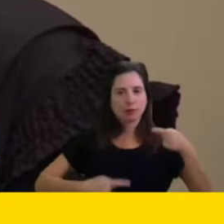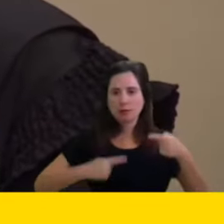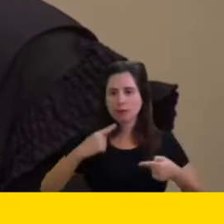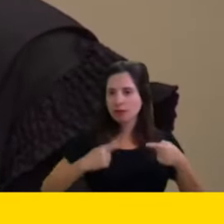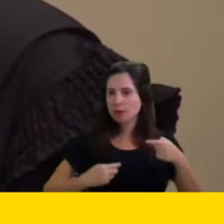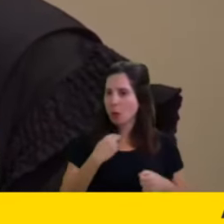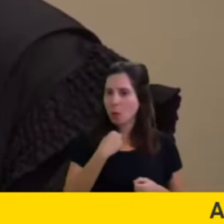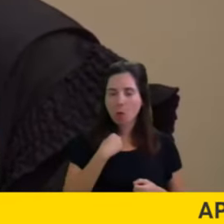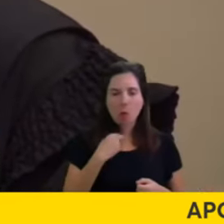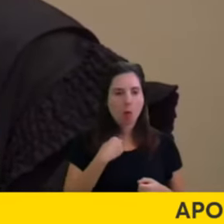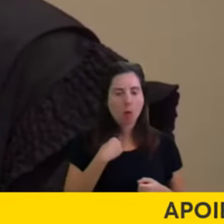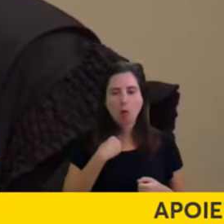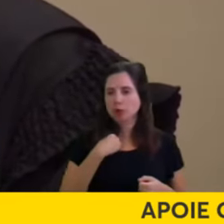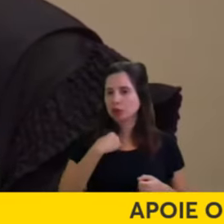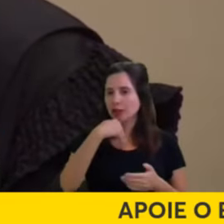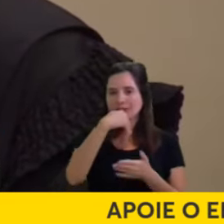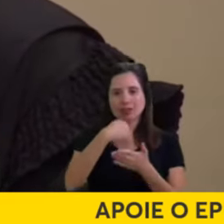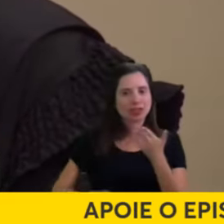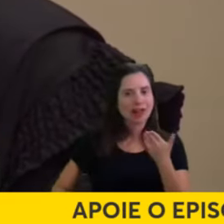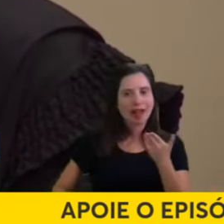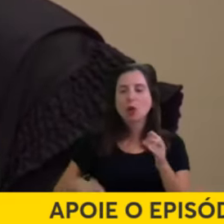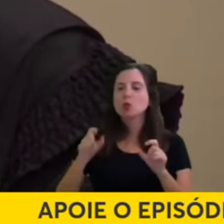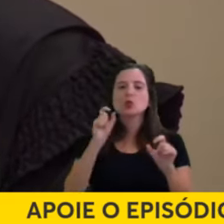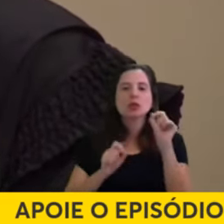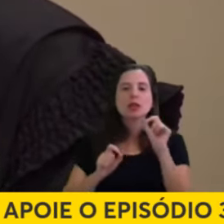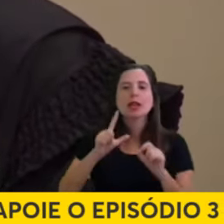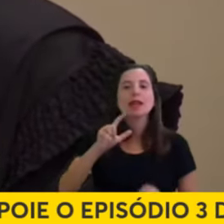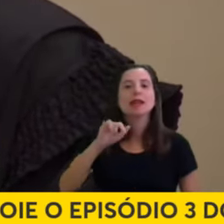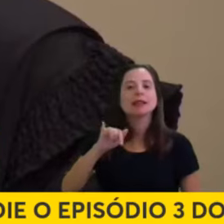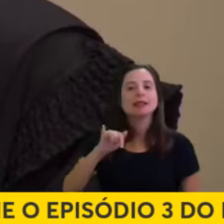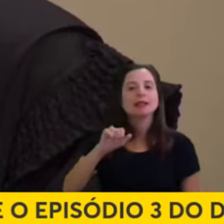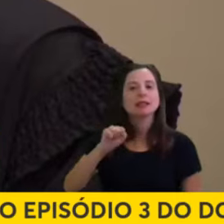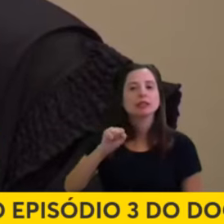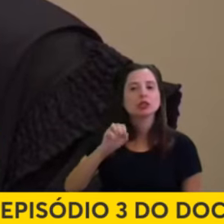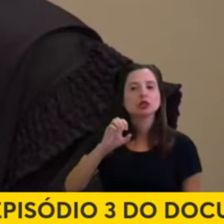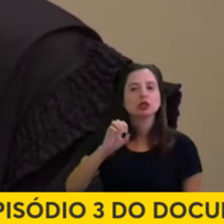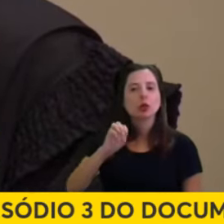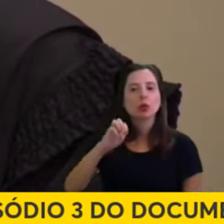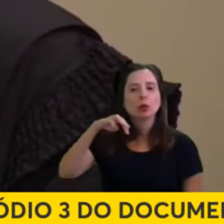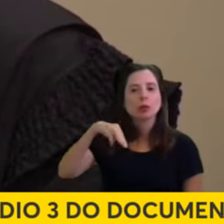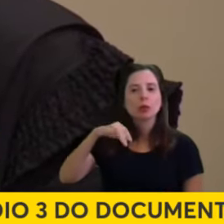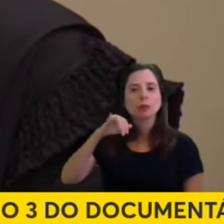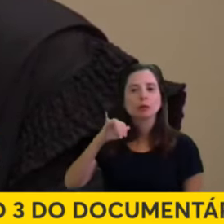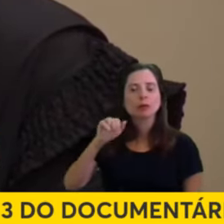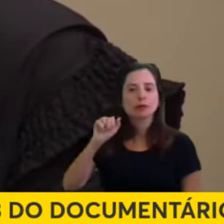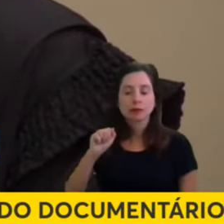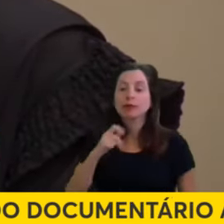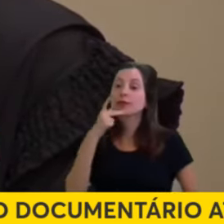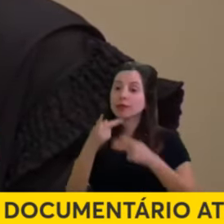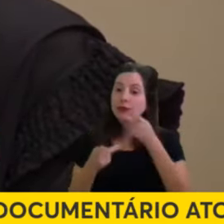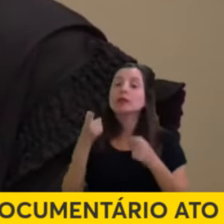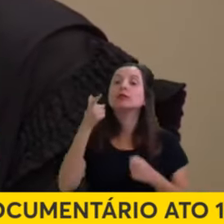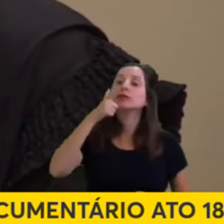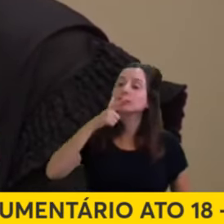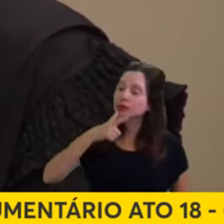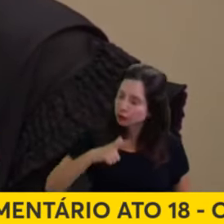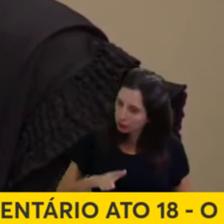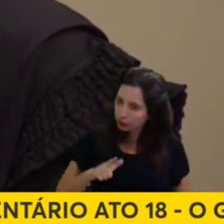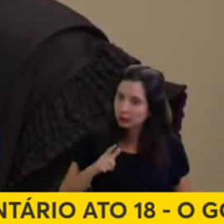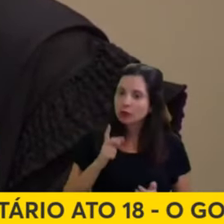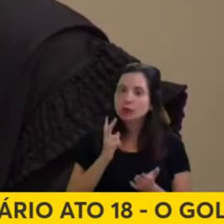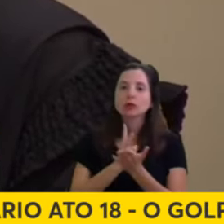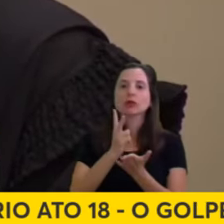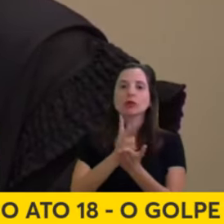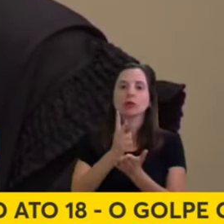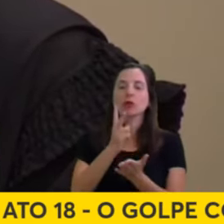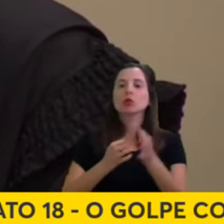a desconsiderar o princípio da isonomia e aqui cito Rodrigo Zilo novamente e cito na sequência o